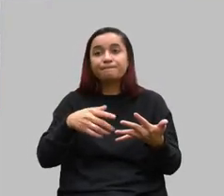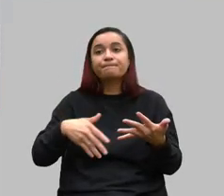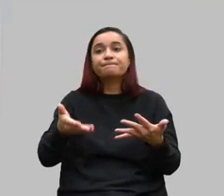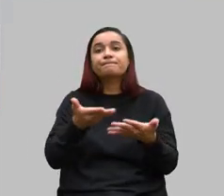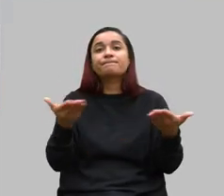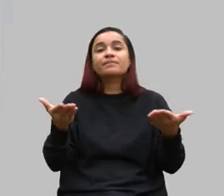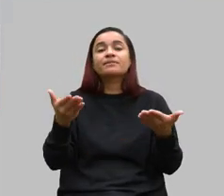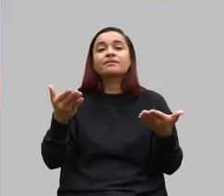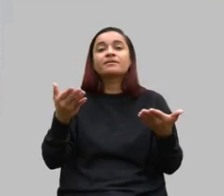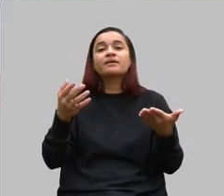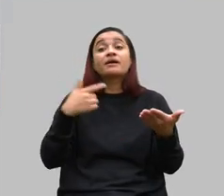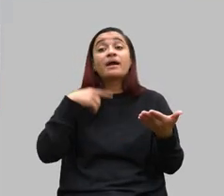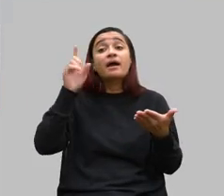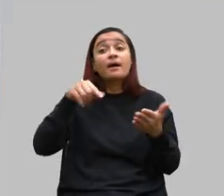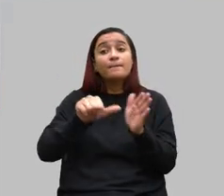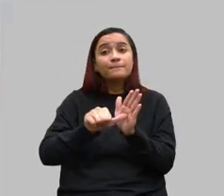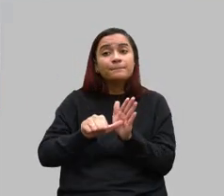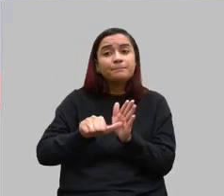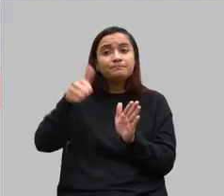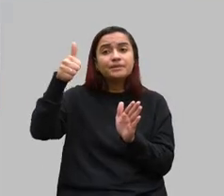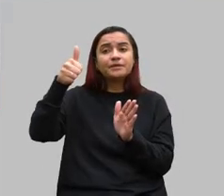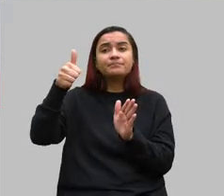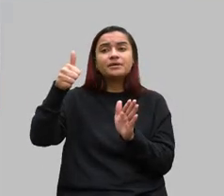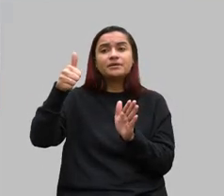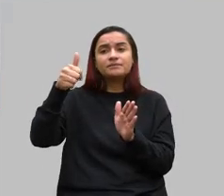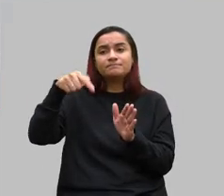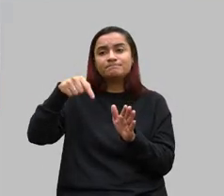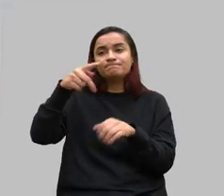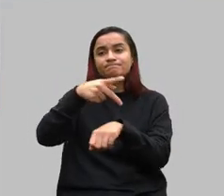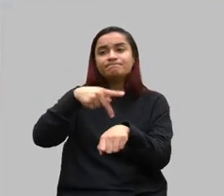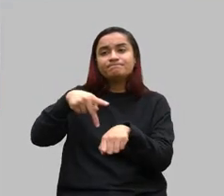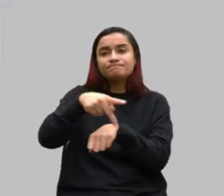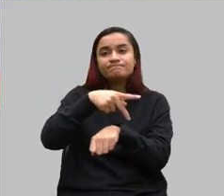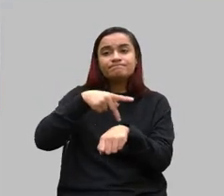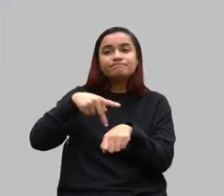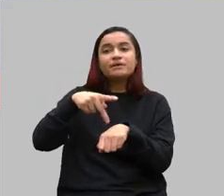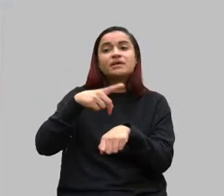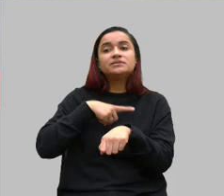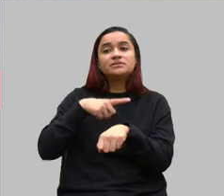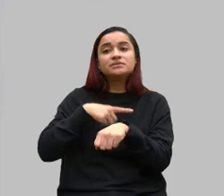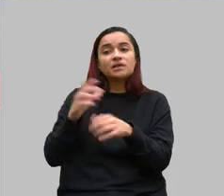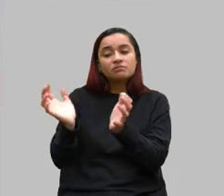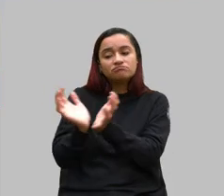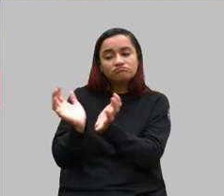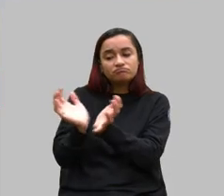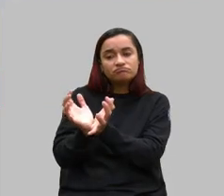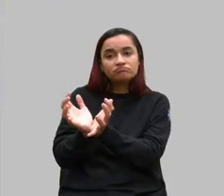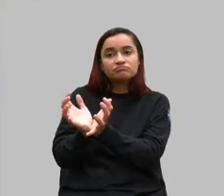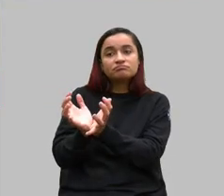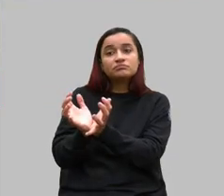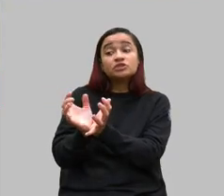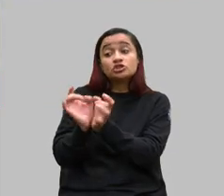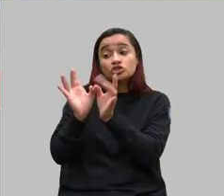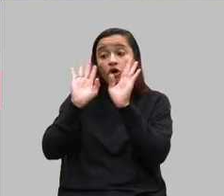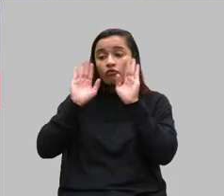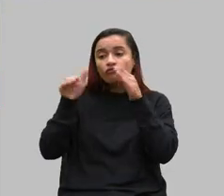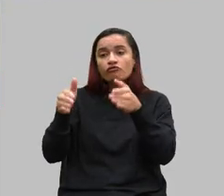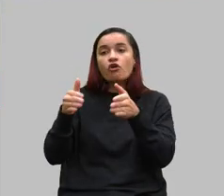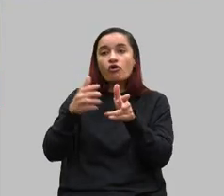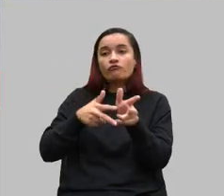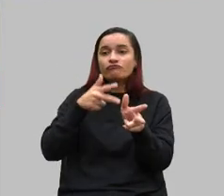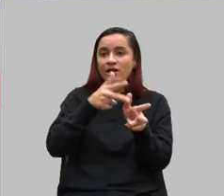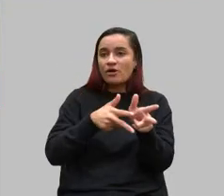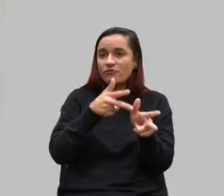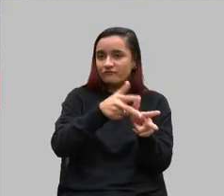vez que o país tem um uma um departamento dedicado ao setor de ferrovias Isso